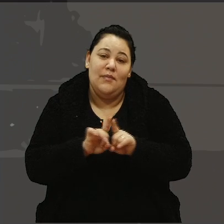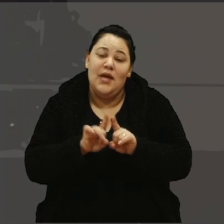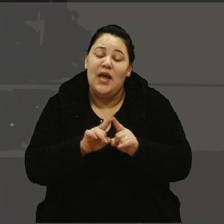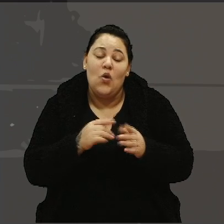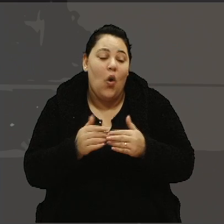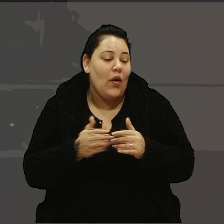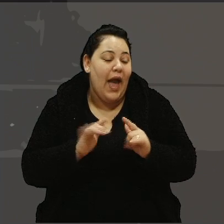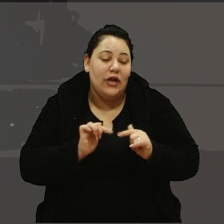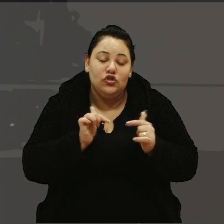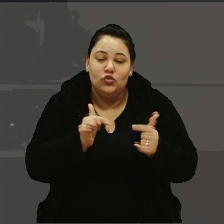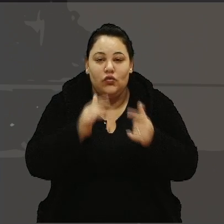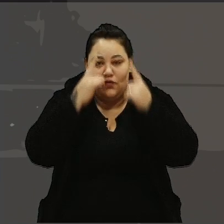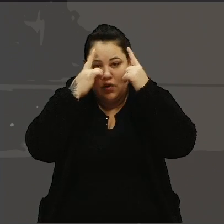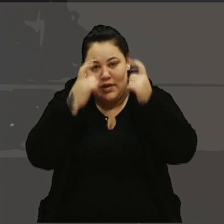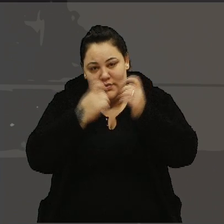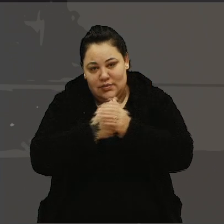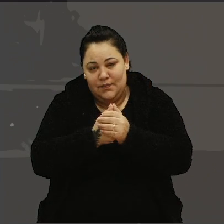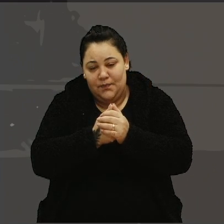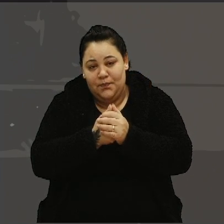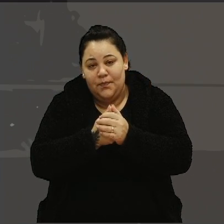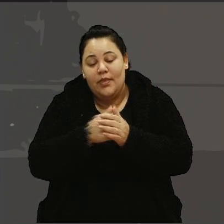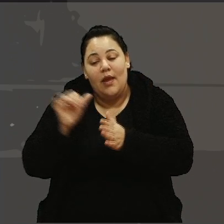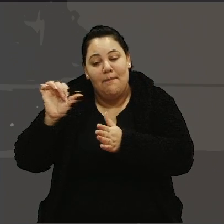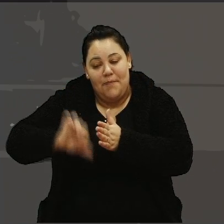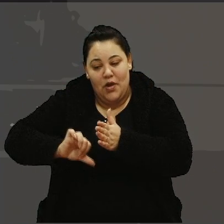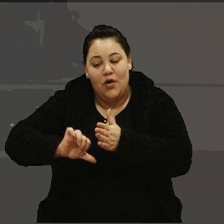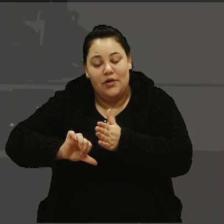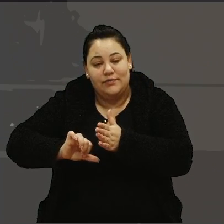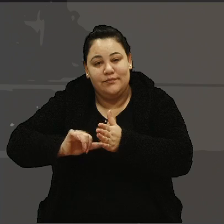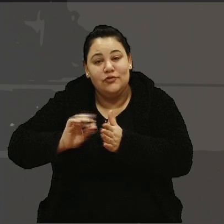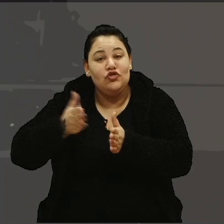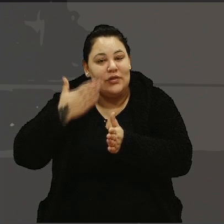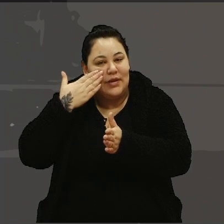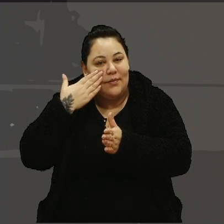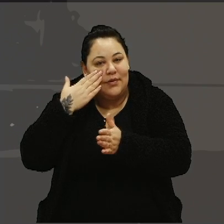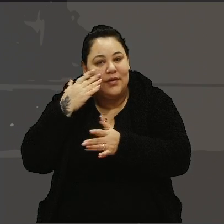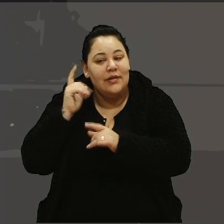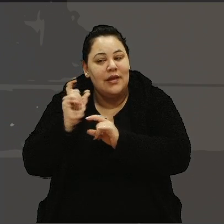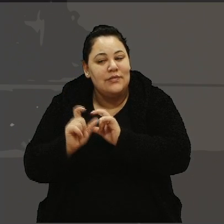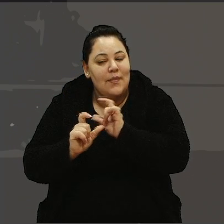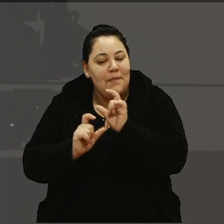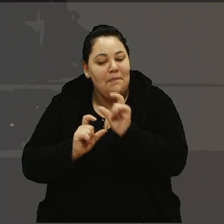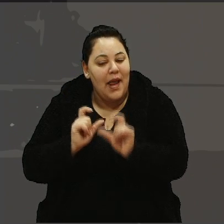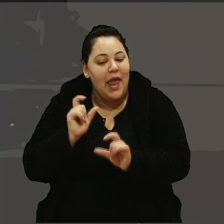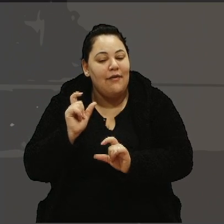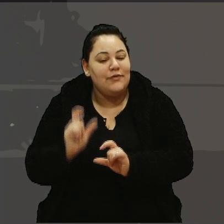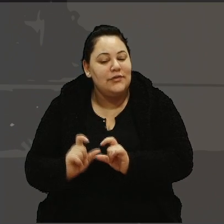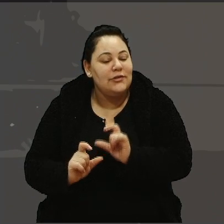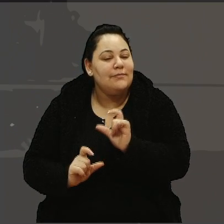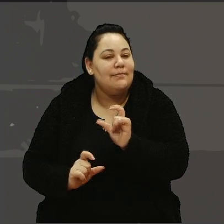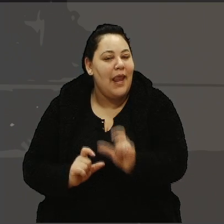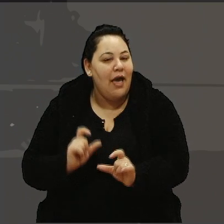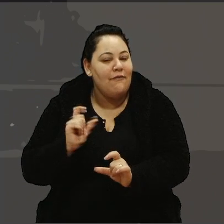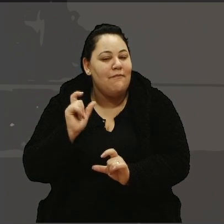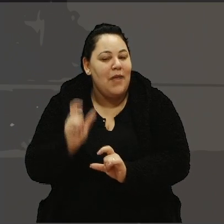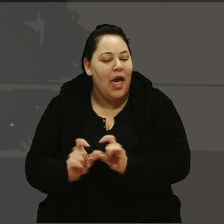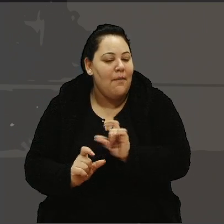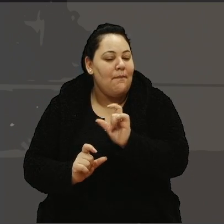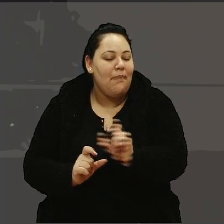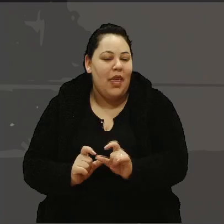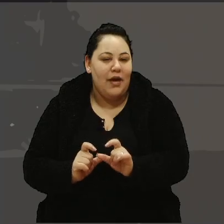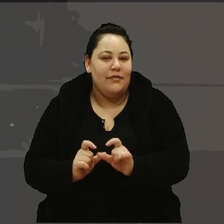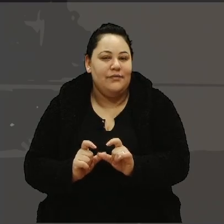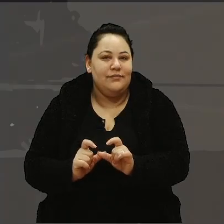violenta, sendo que a pior é a violência das palavras, que vai sendo banalizada até que a mulher chega